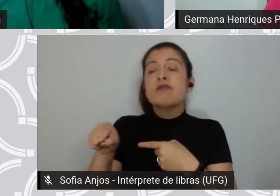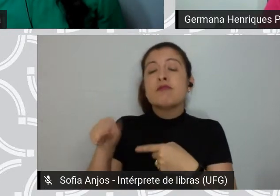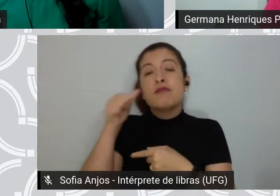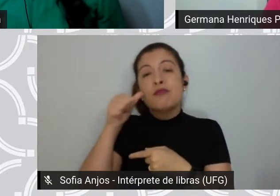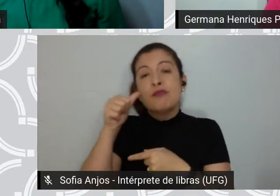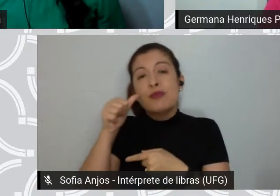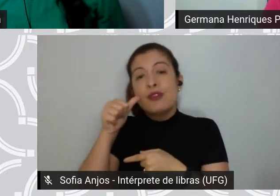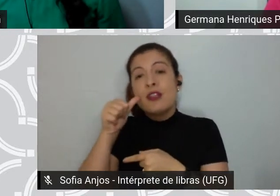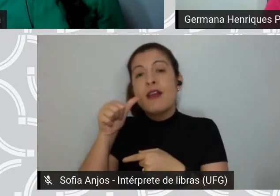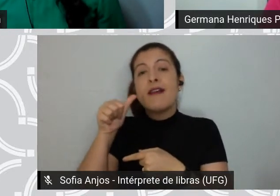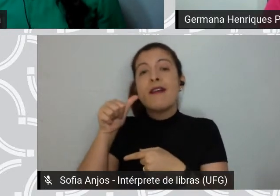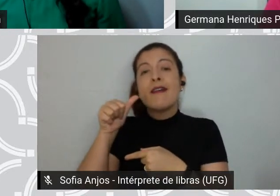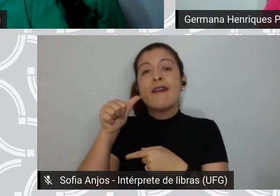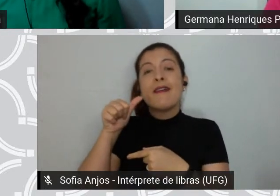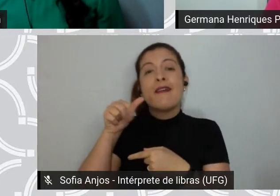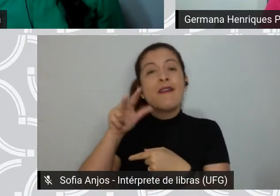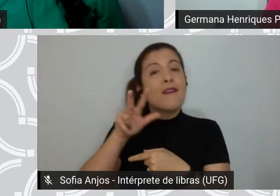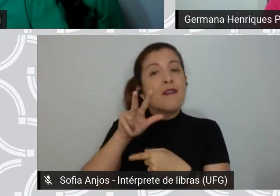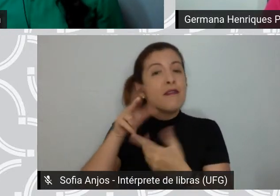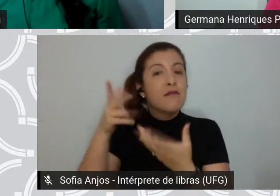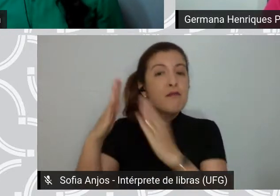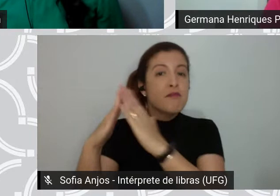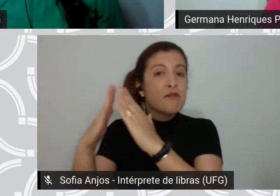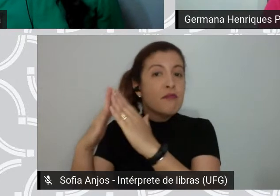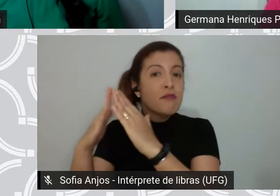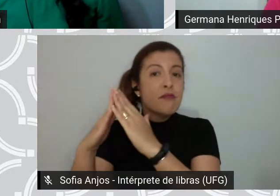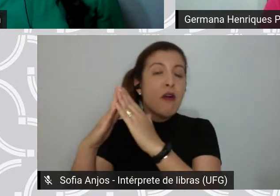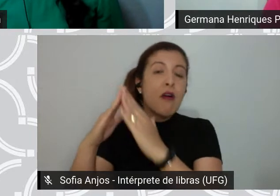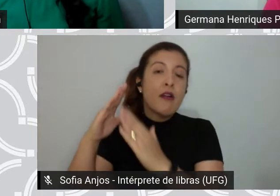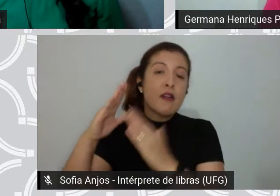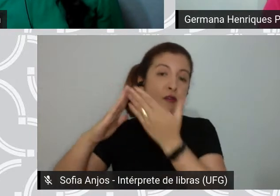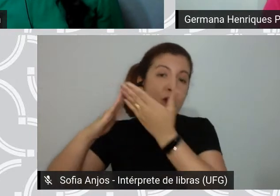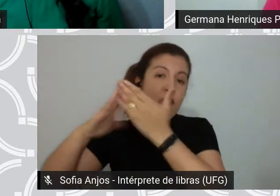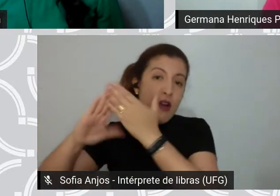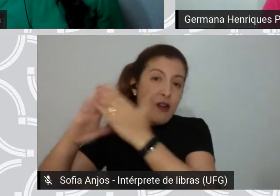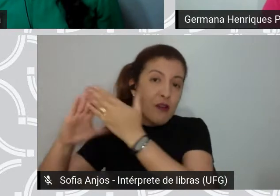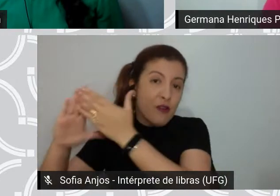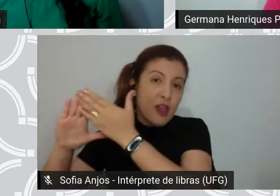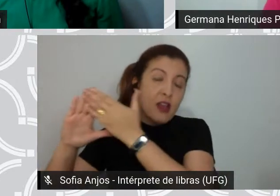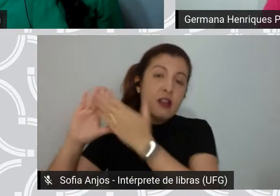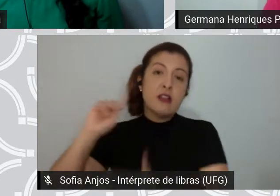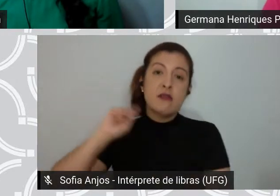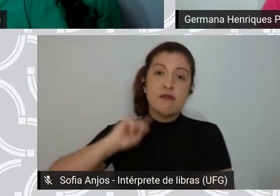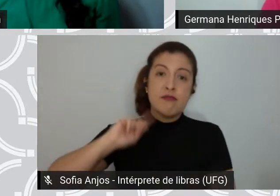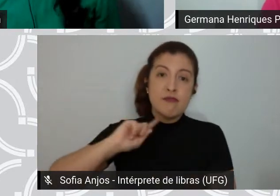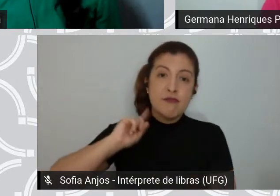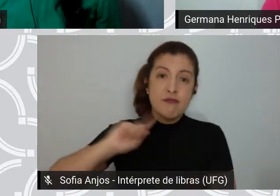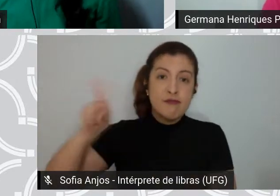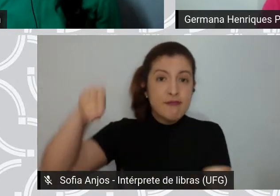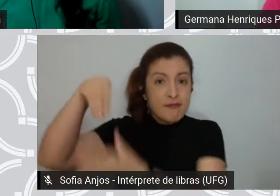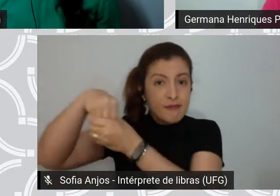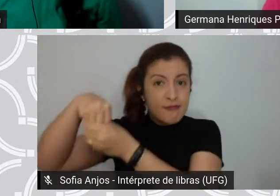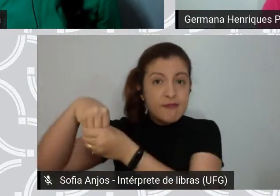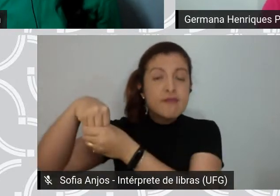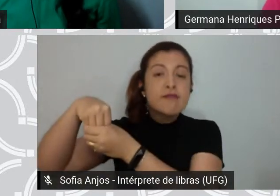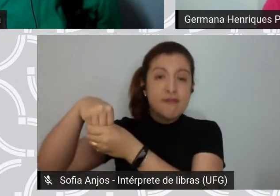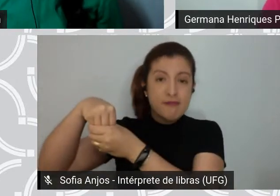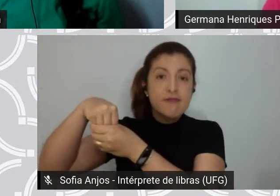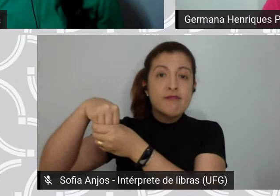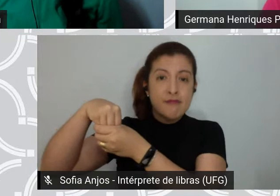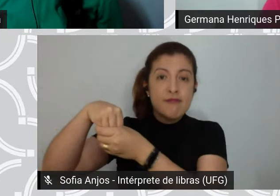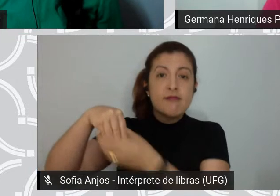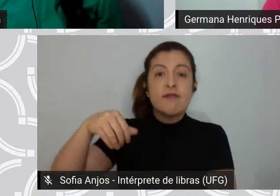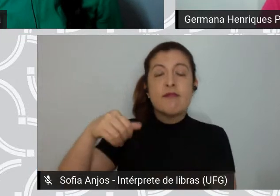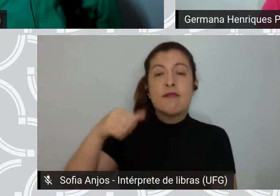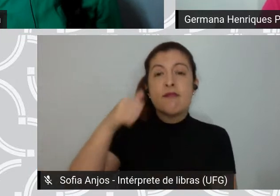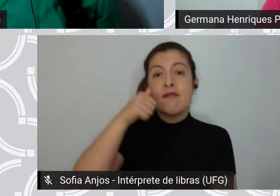pelo fato de ser mãe solo, mãe solteira, né? Hoje em dia se diz mãe solo, de três